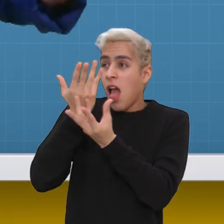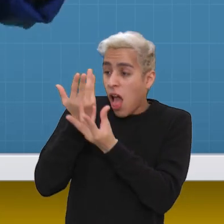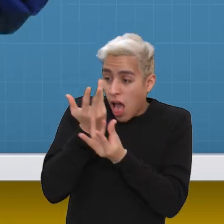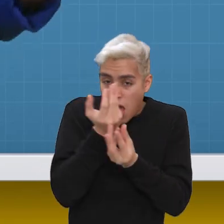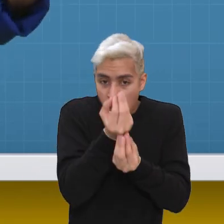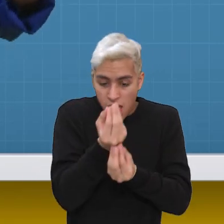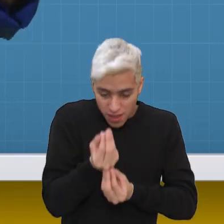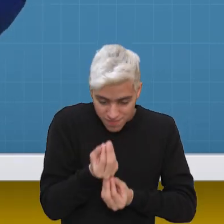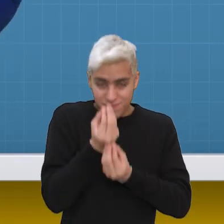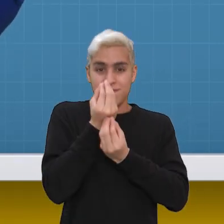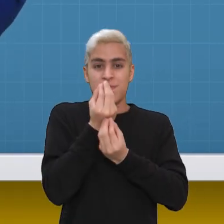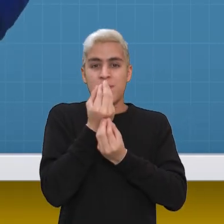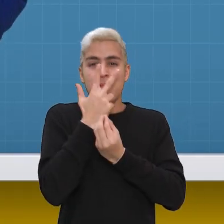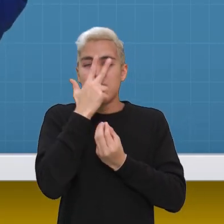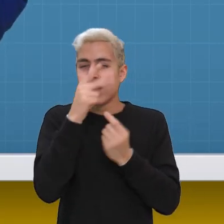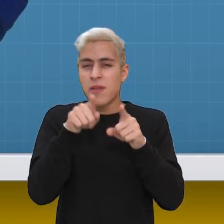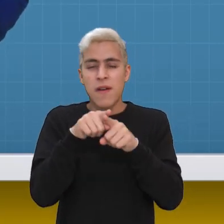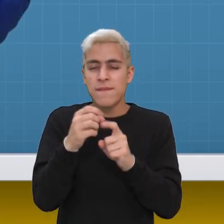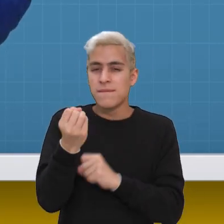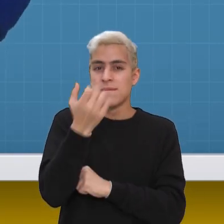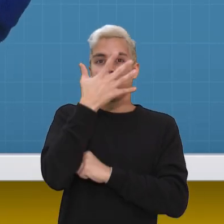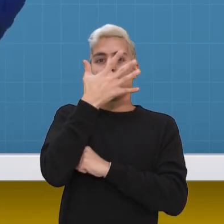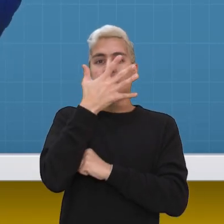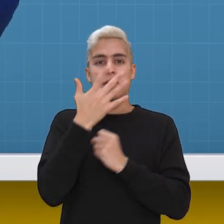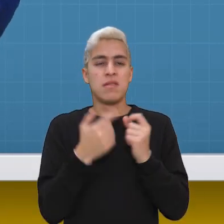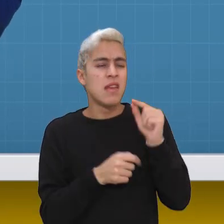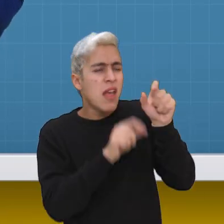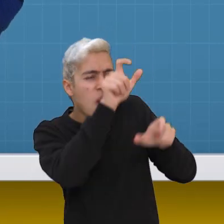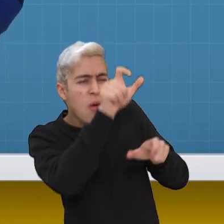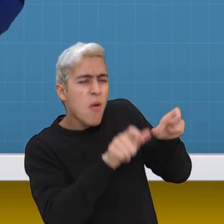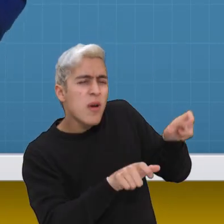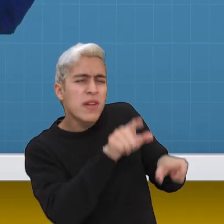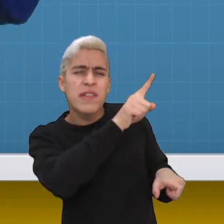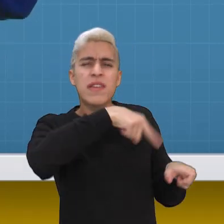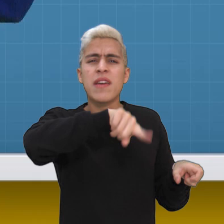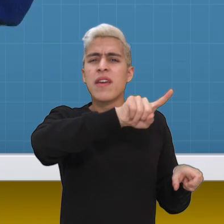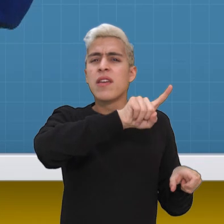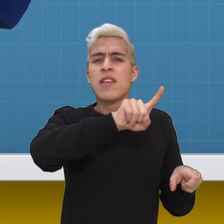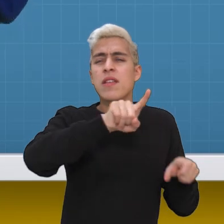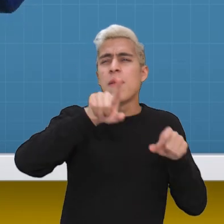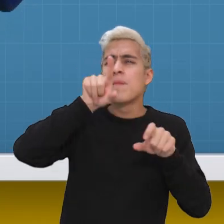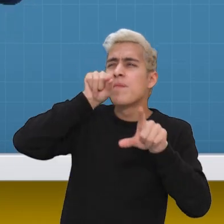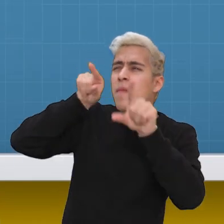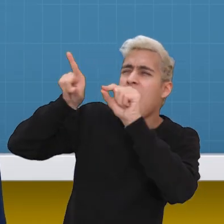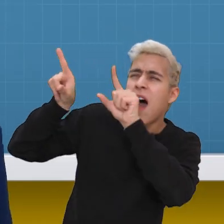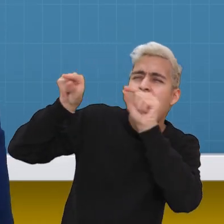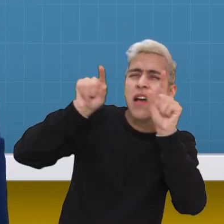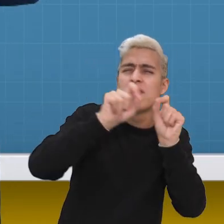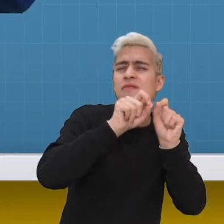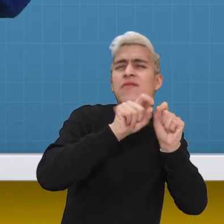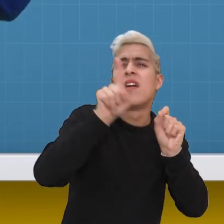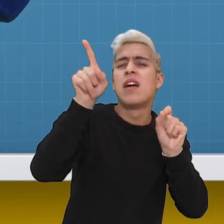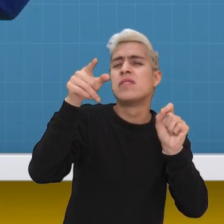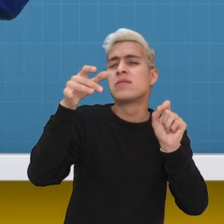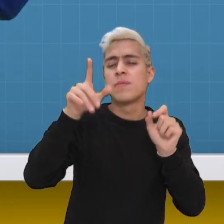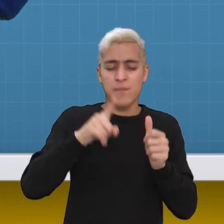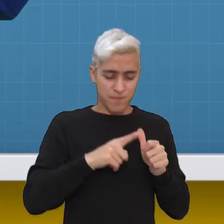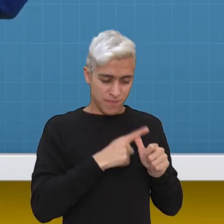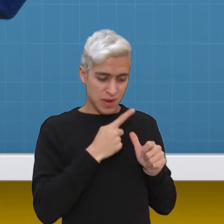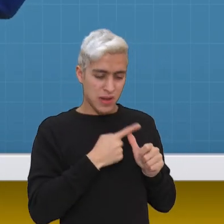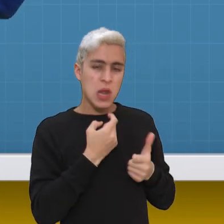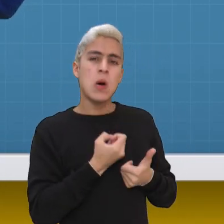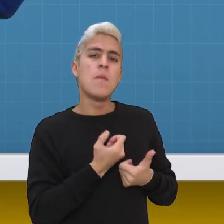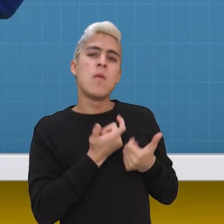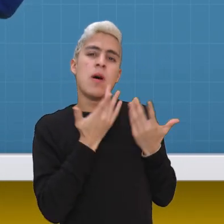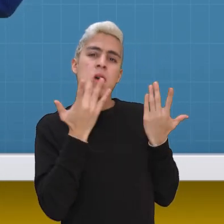arte traz luz para a nossa vida. O que os humanos fazem com os pássaros? Falando um pouquinho lá do nosso primeiro